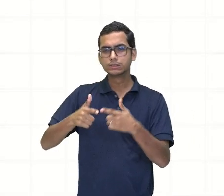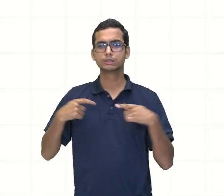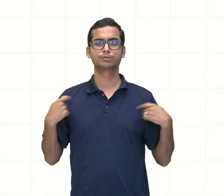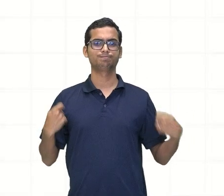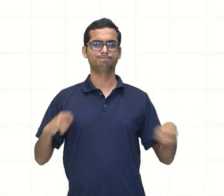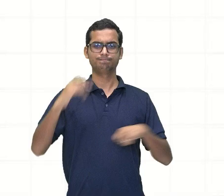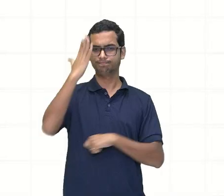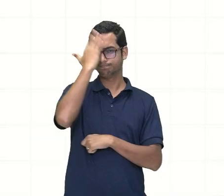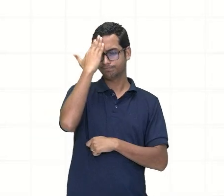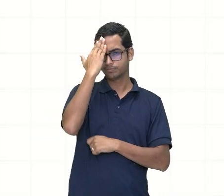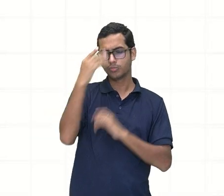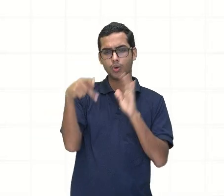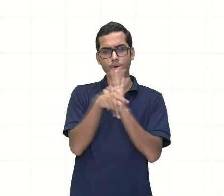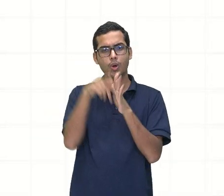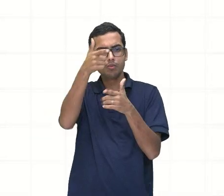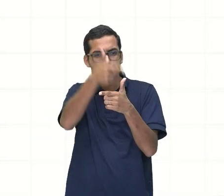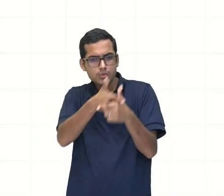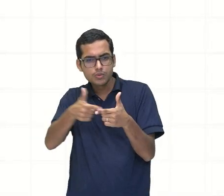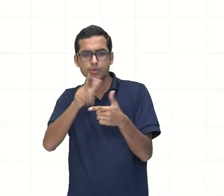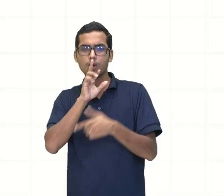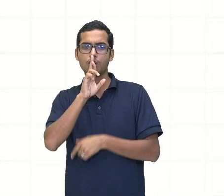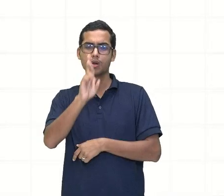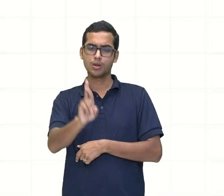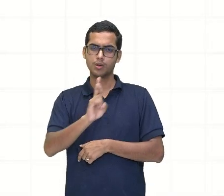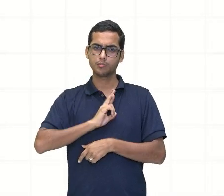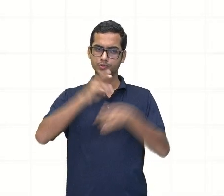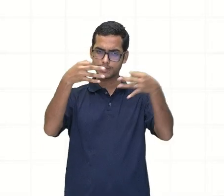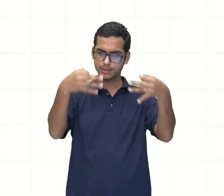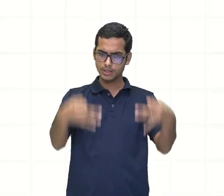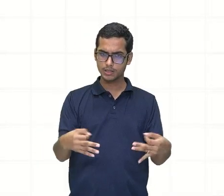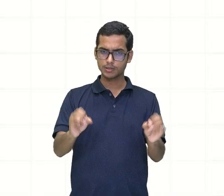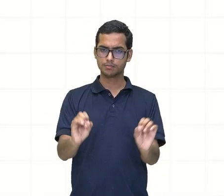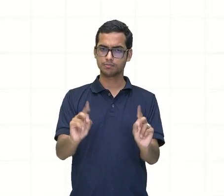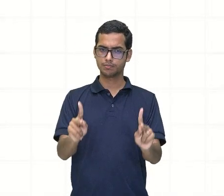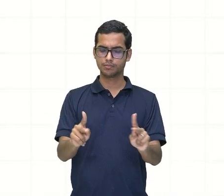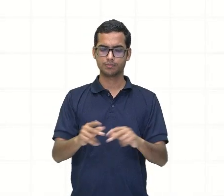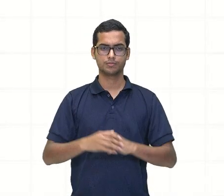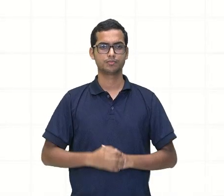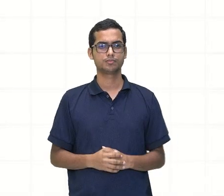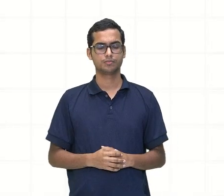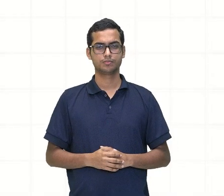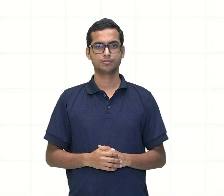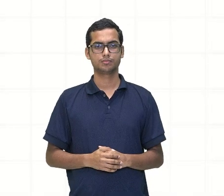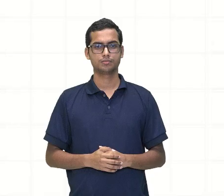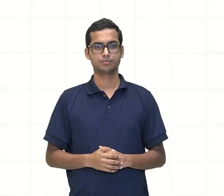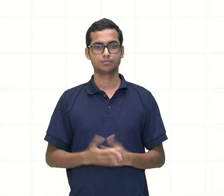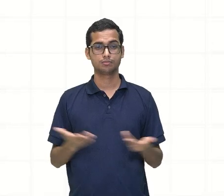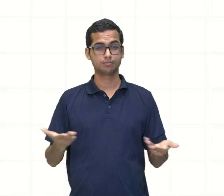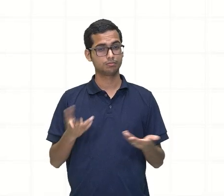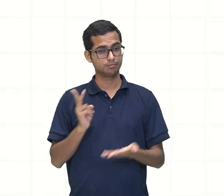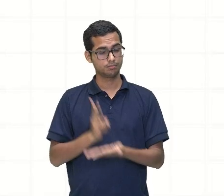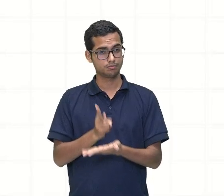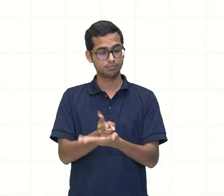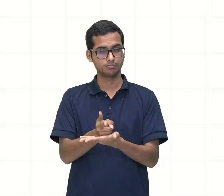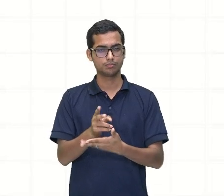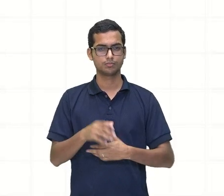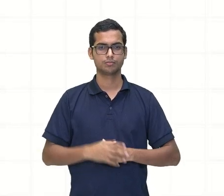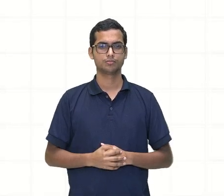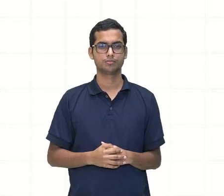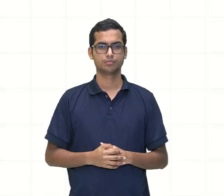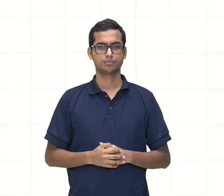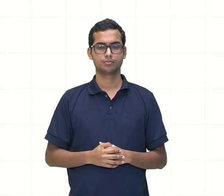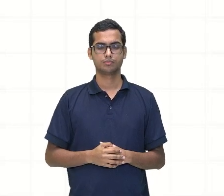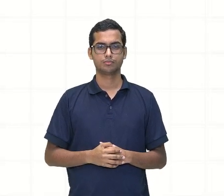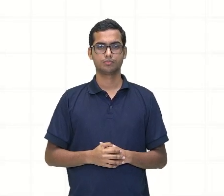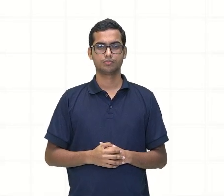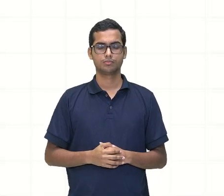que a minha divisão vai dar exata. Ok, pessoal? Vamos continuando aqui. Quando um número